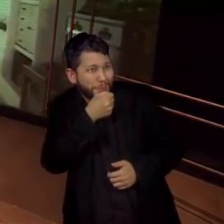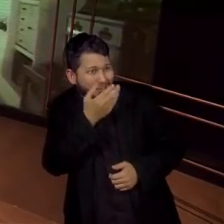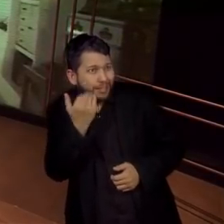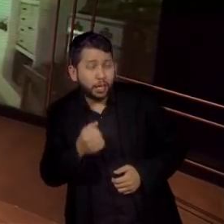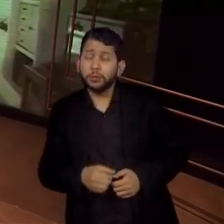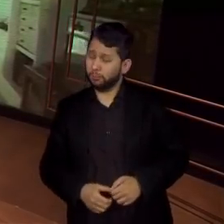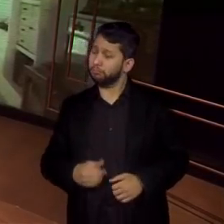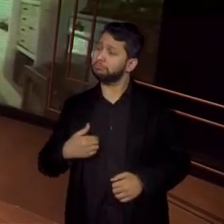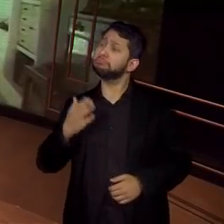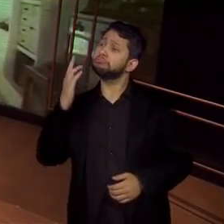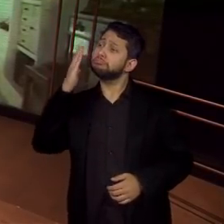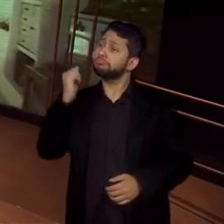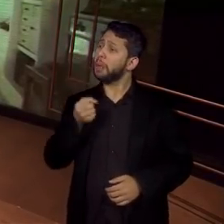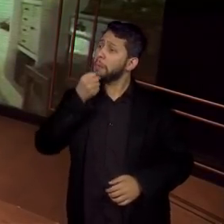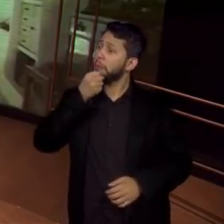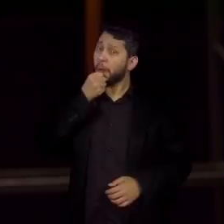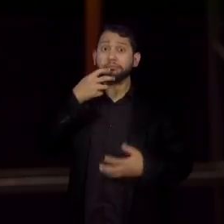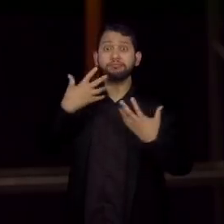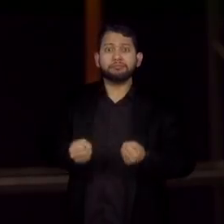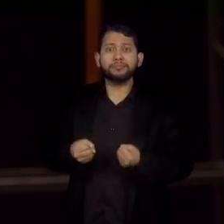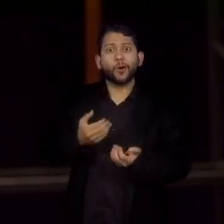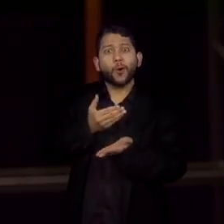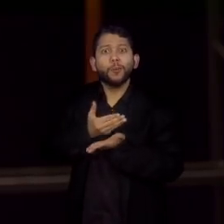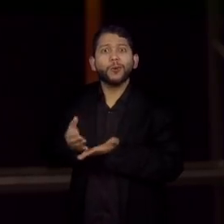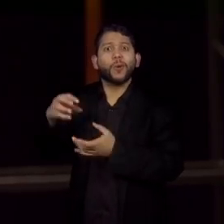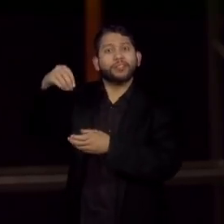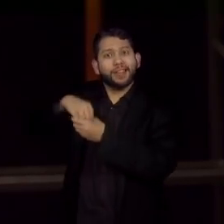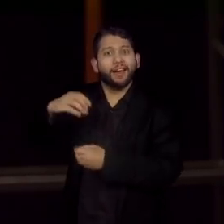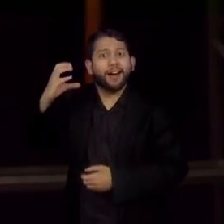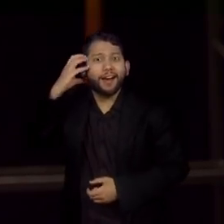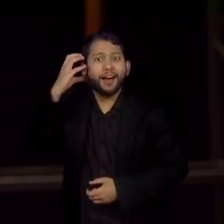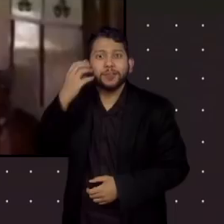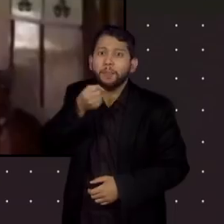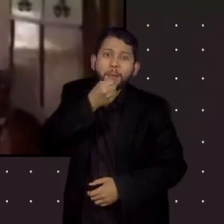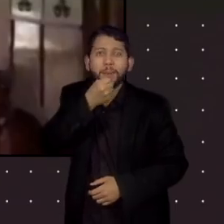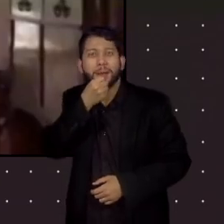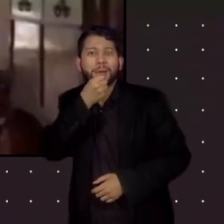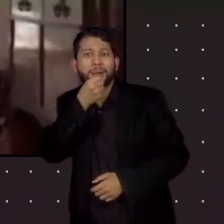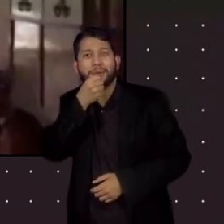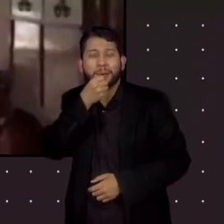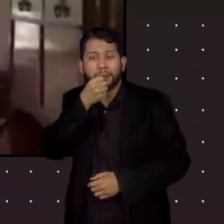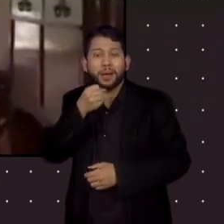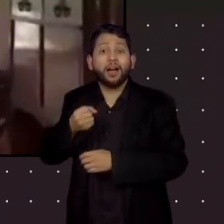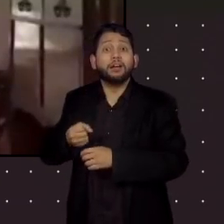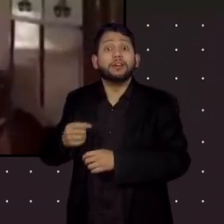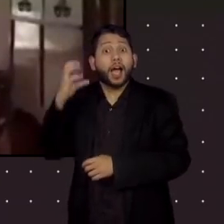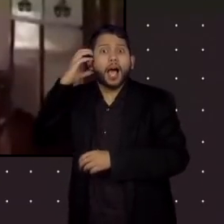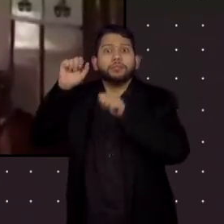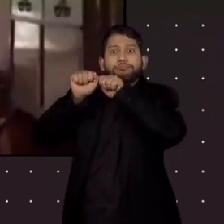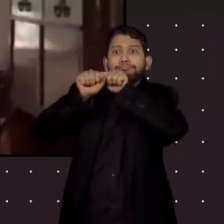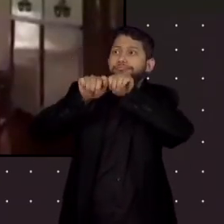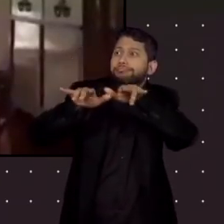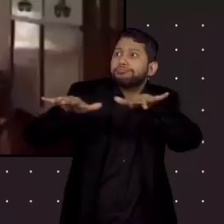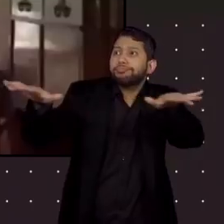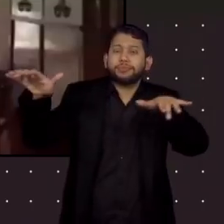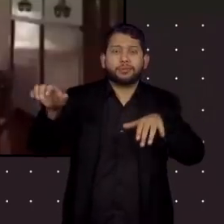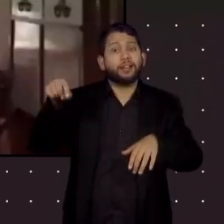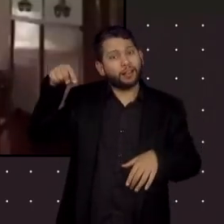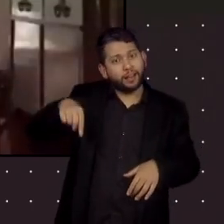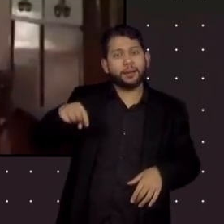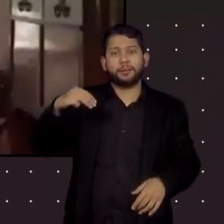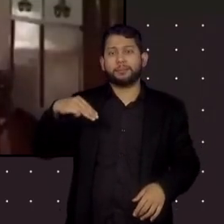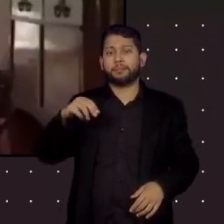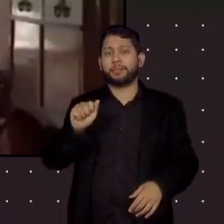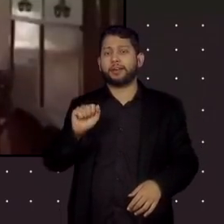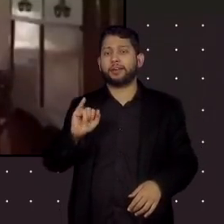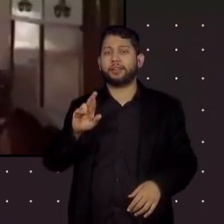sim. E a partir daí, comecei a cantar na Rádio Marinque Veiga, tive a oportunidade de cantar